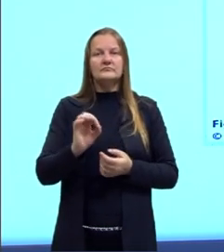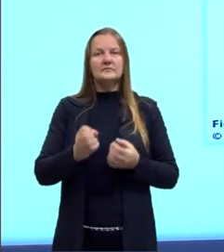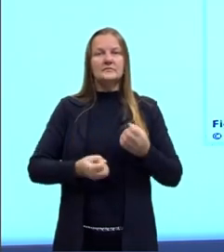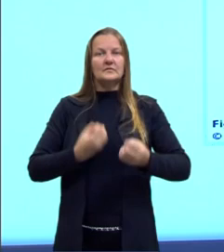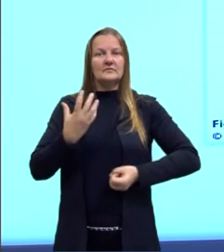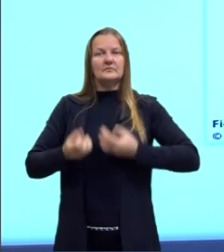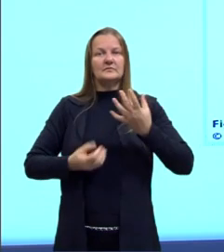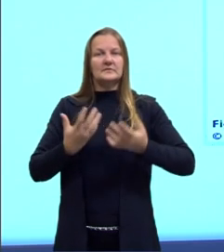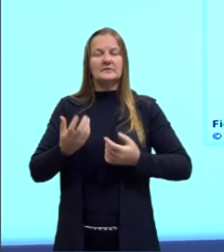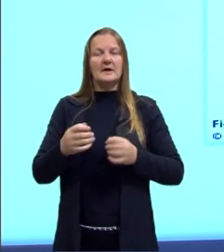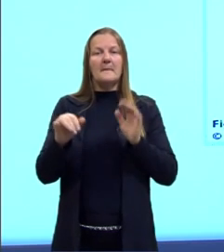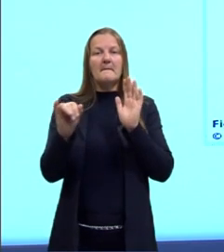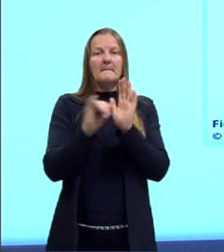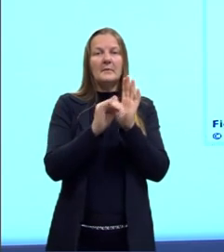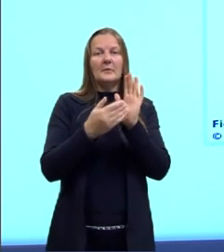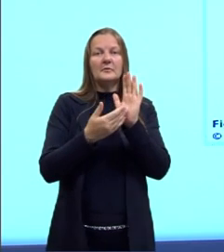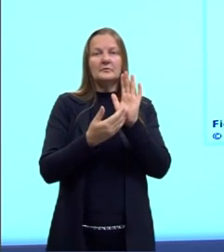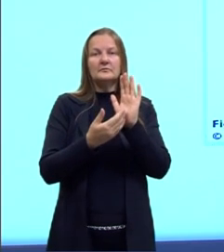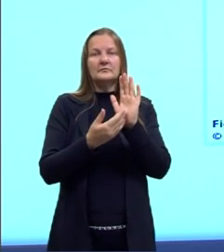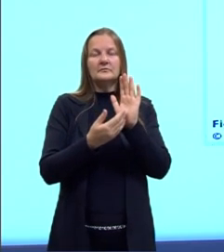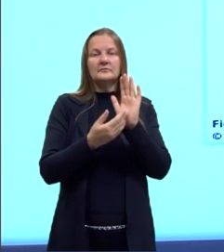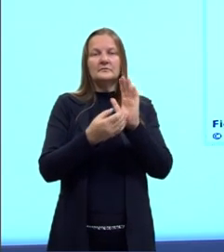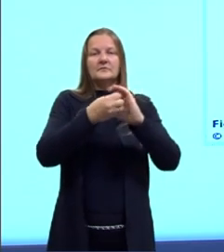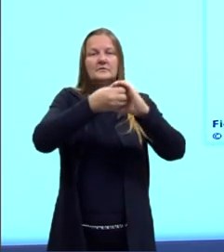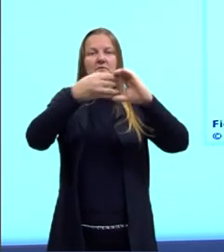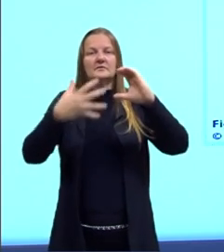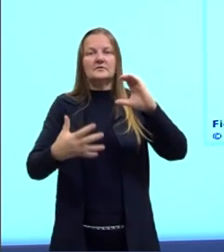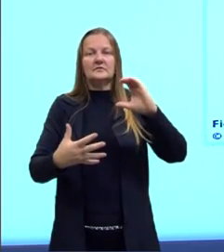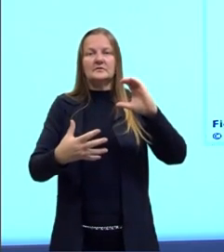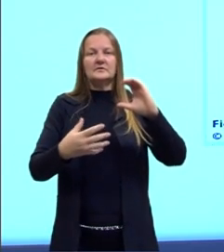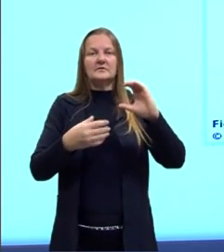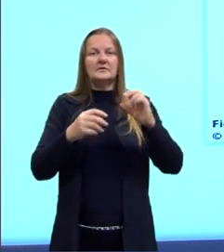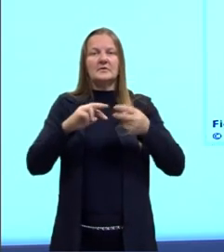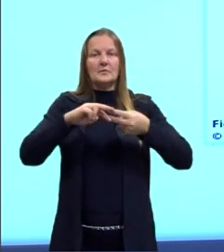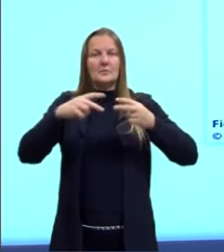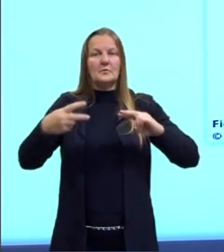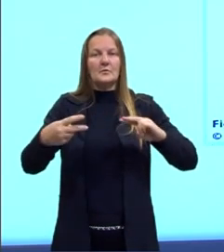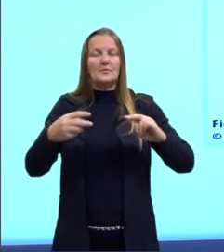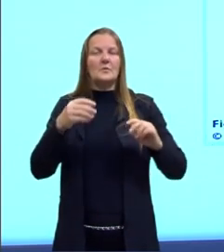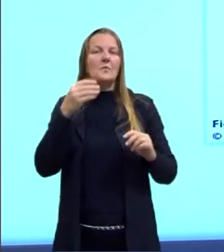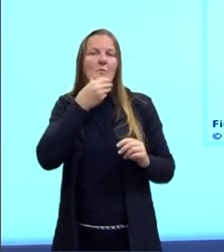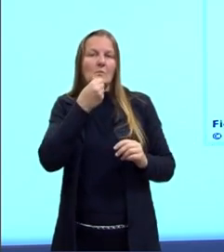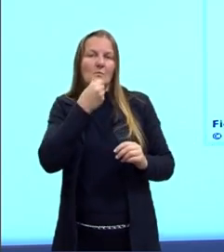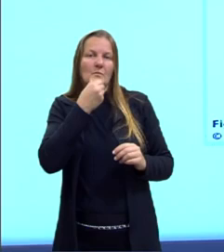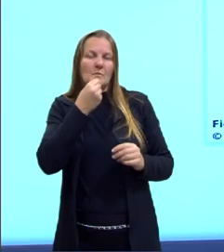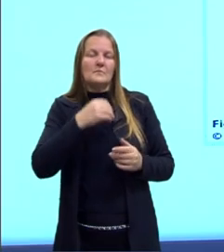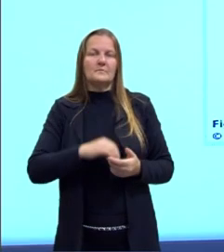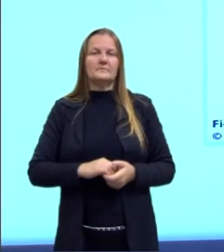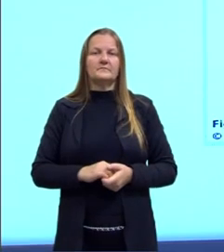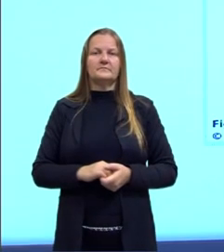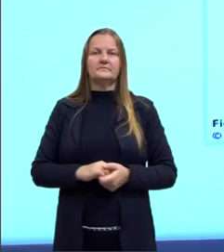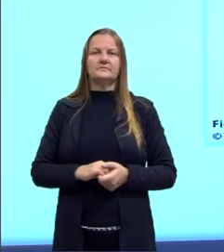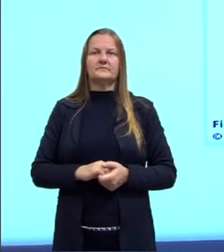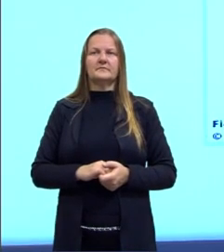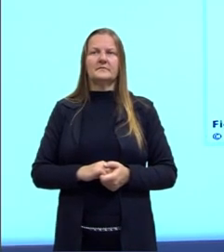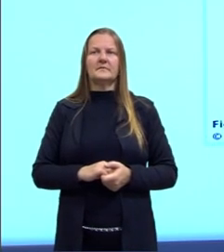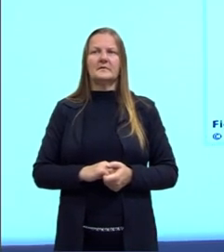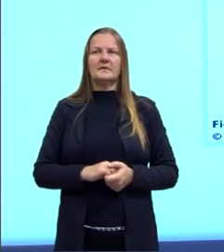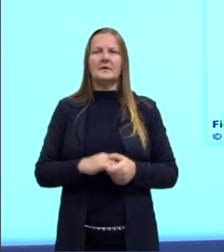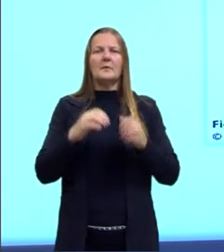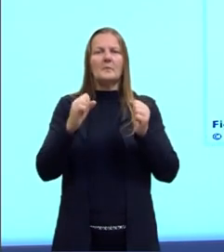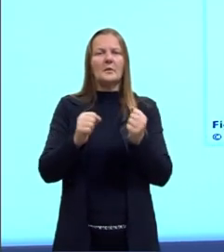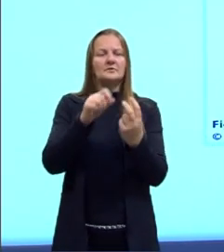expressado manifestados os caracteres as características sexuais masculinas Então pode